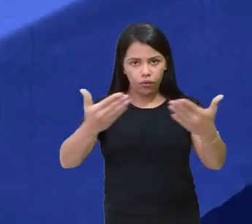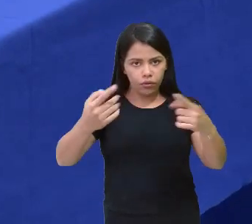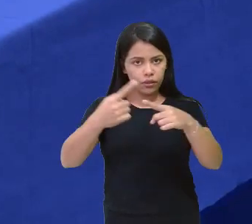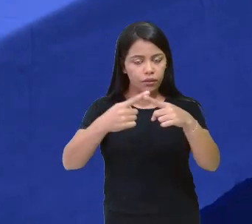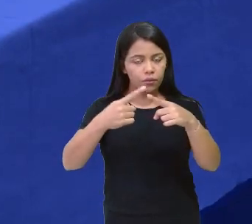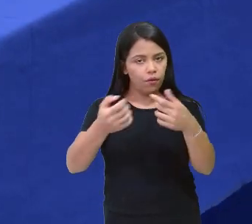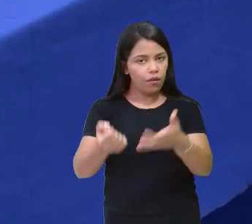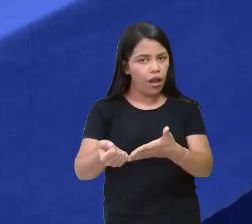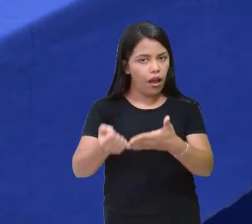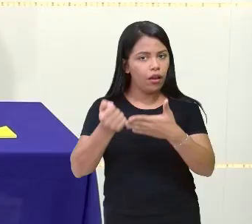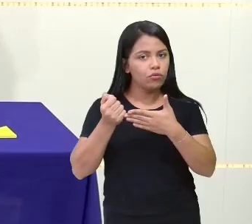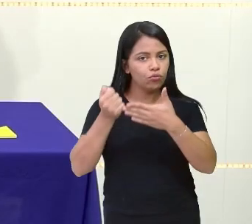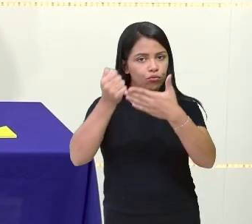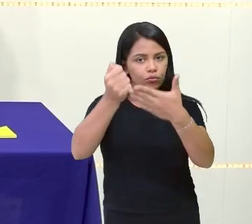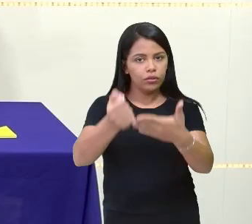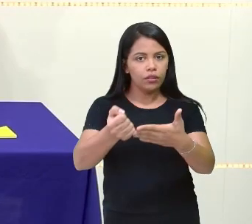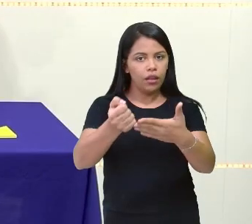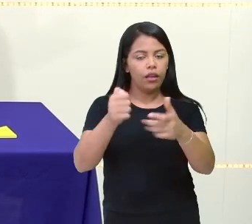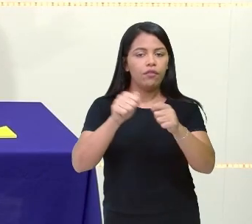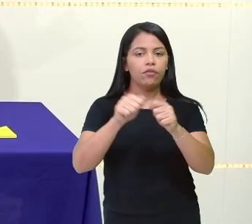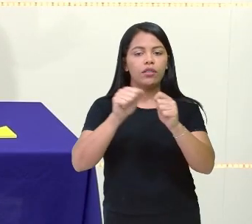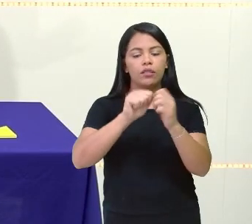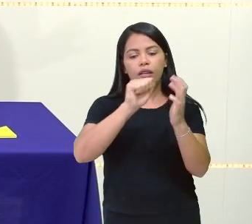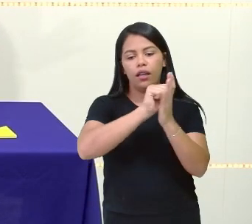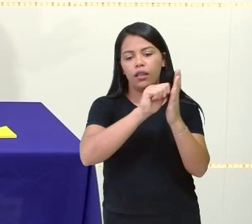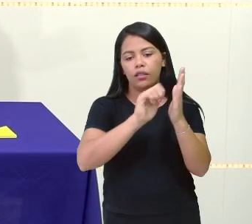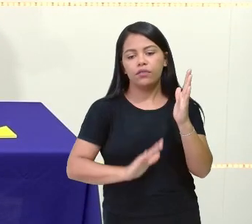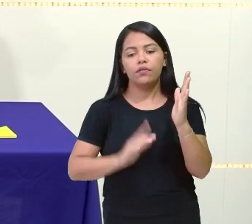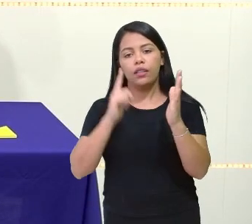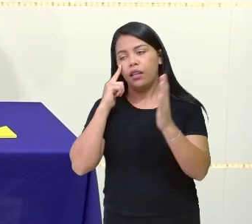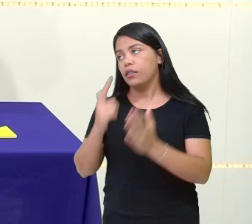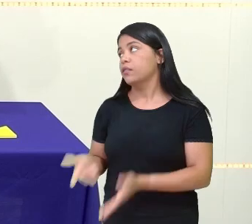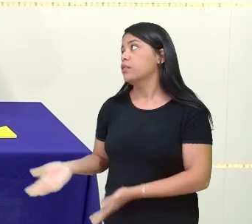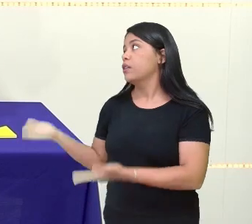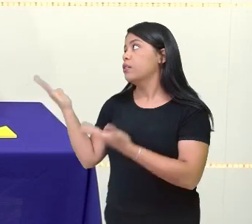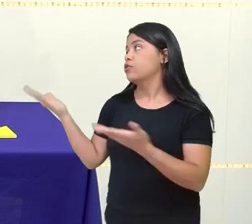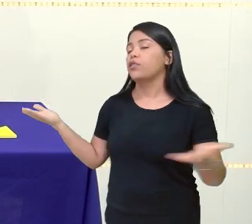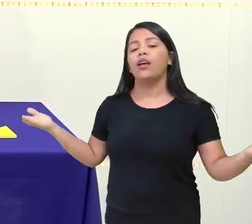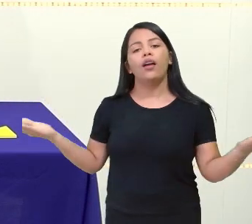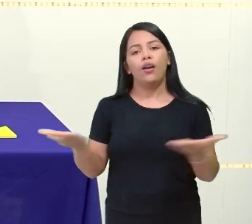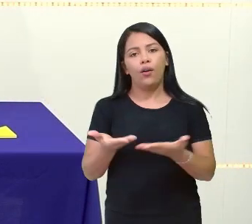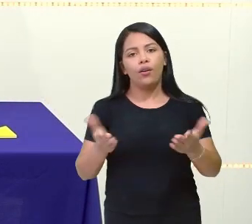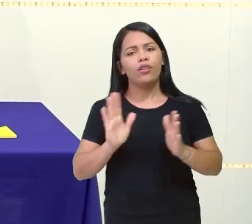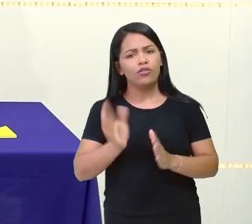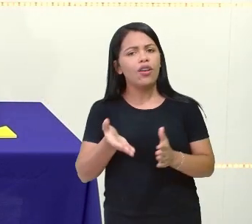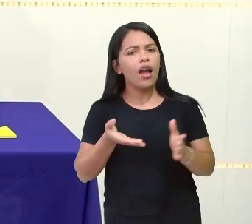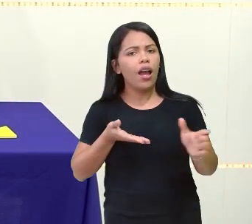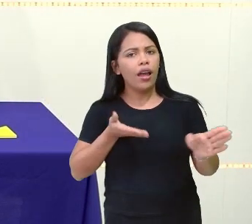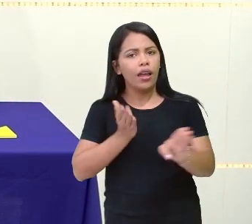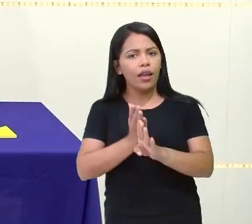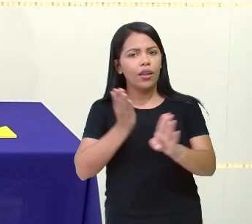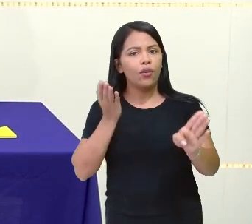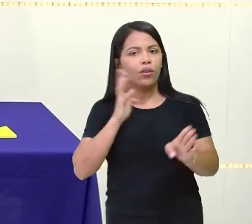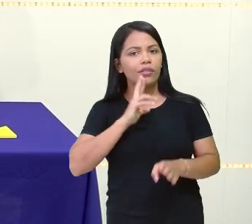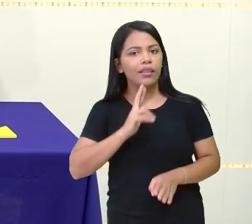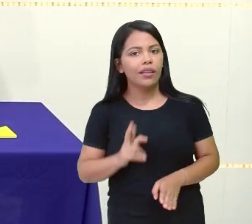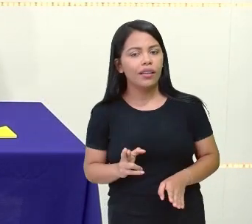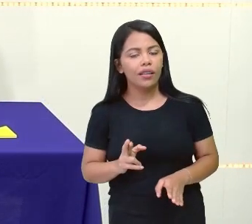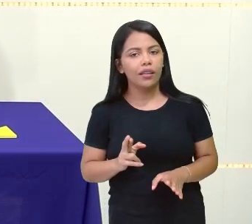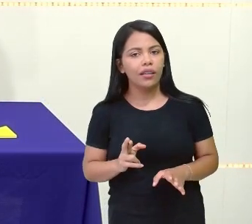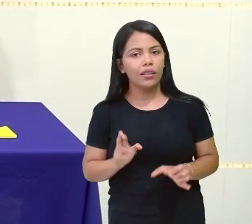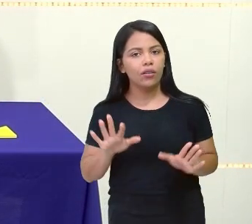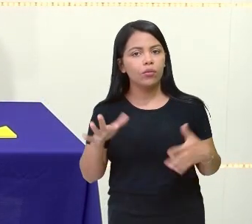vai ajudar nessa atividade aí desse polígono. Será que vocês chegaram ao resultado? Qual a área do